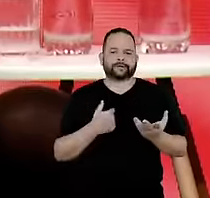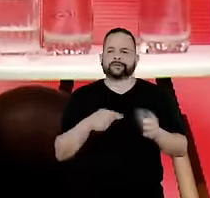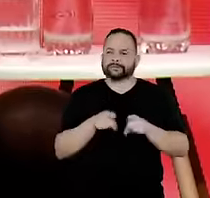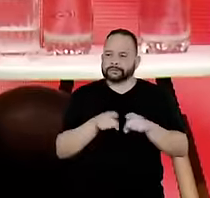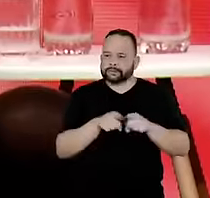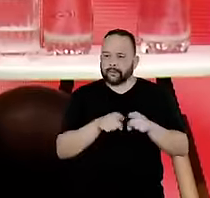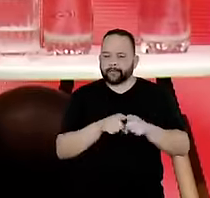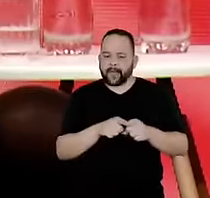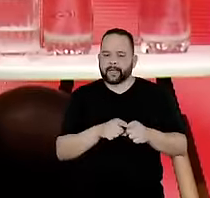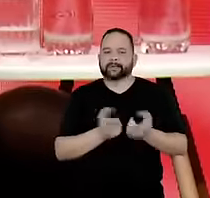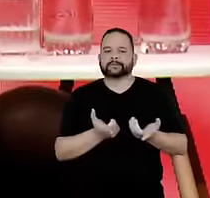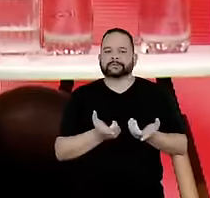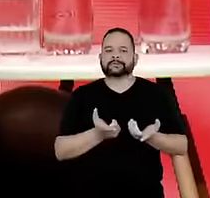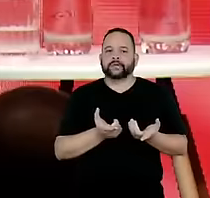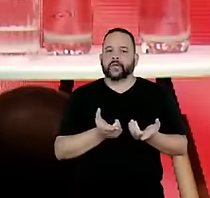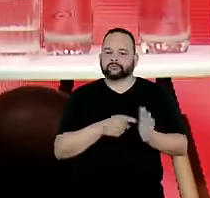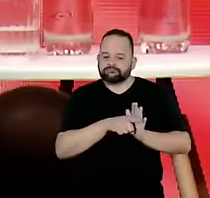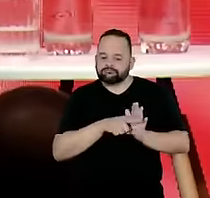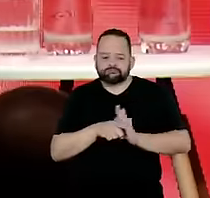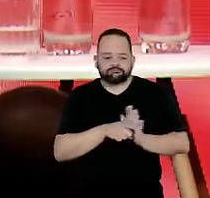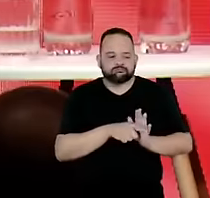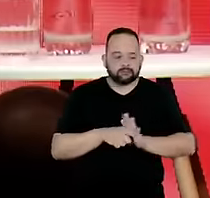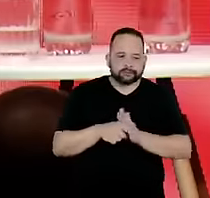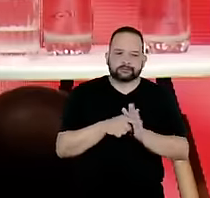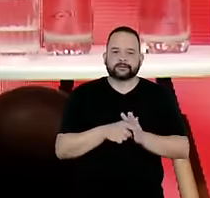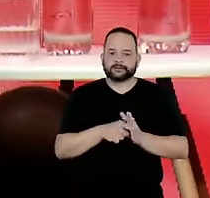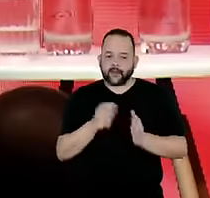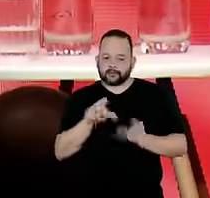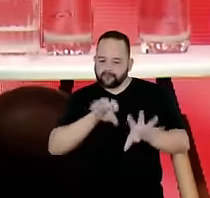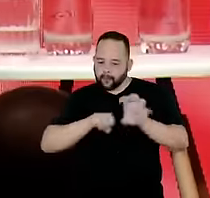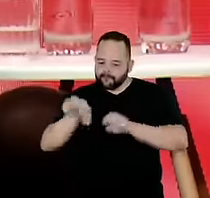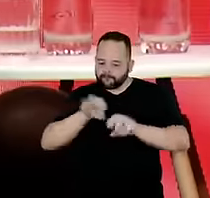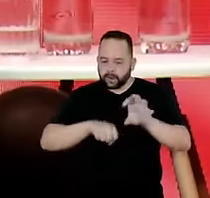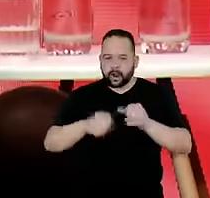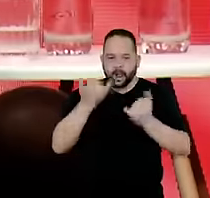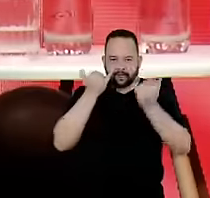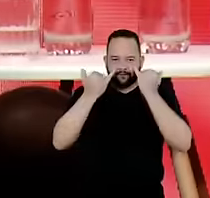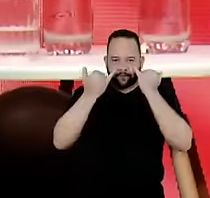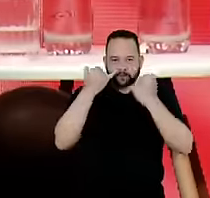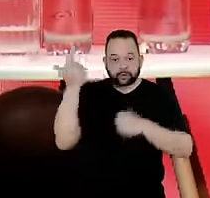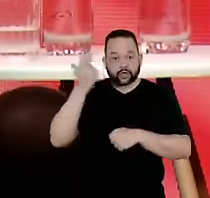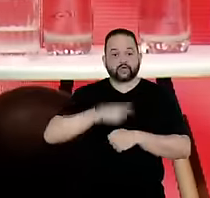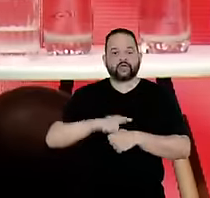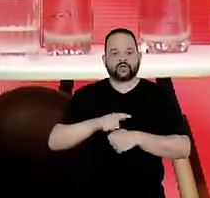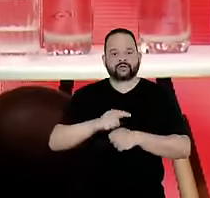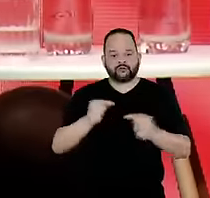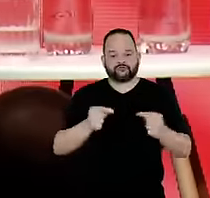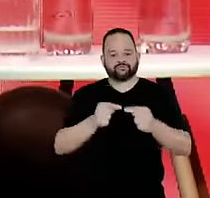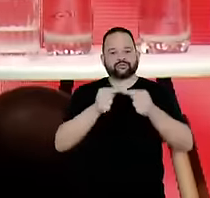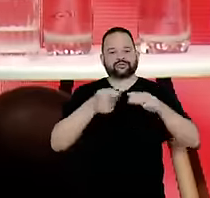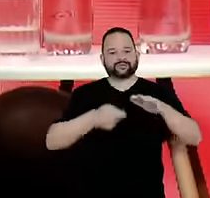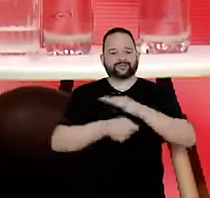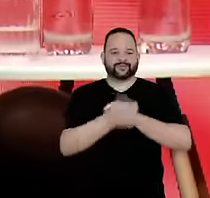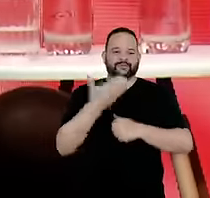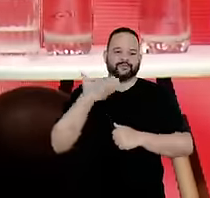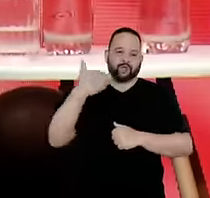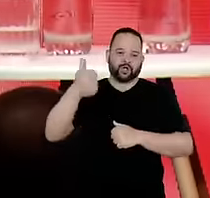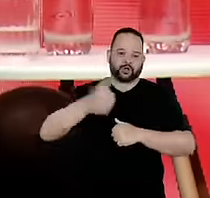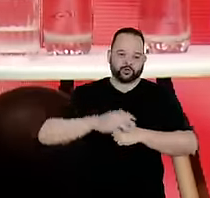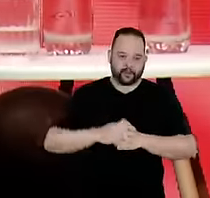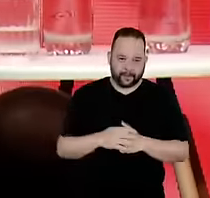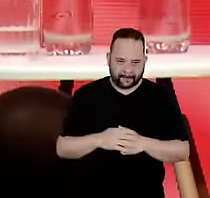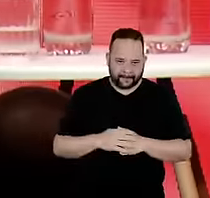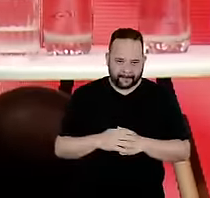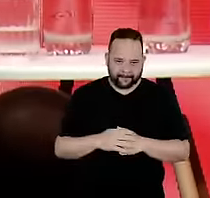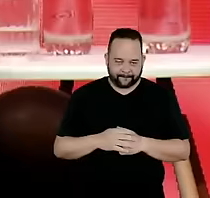consegue o diferencial tá E esse diferencial a gente acha também que consegue mais na América Latina que são os mercados menos explorados né